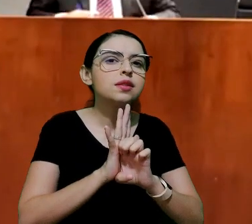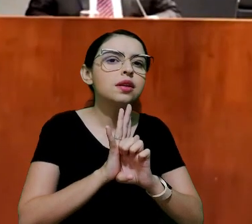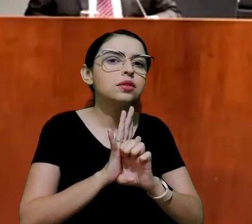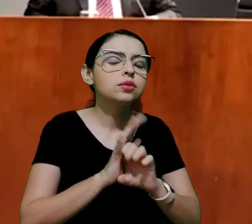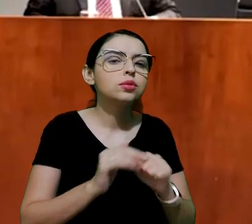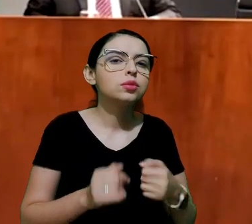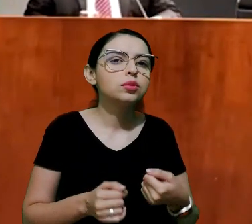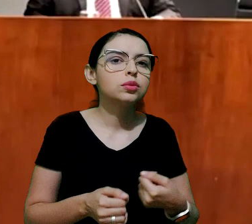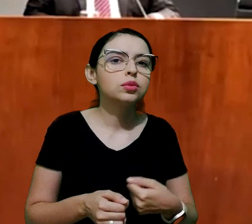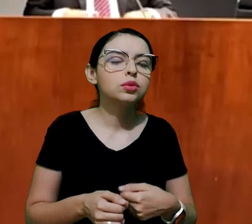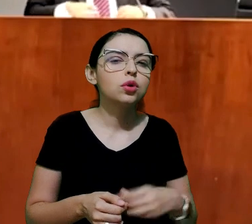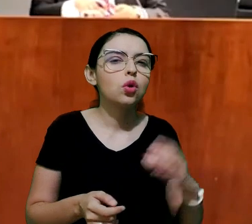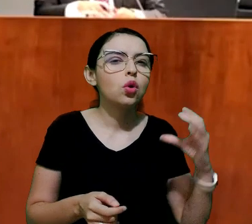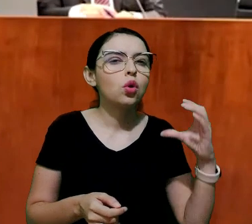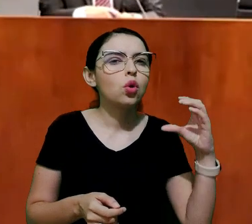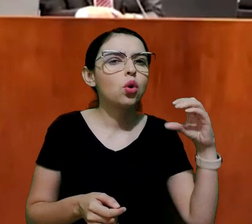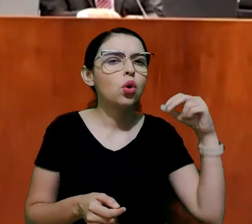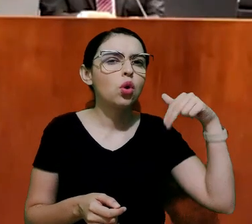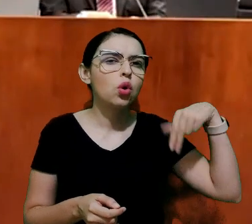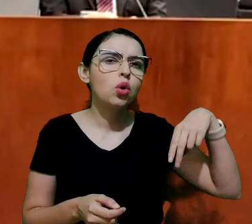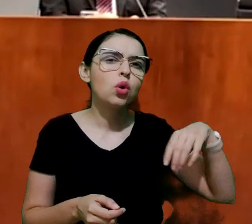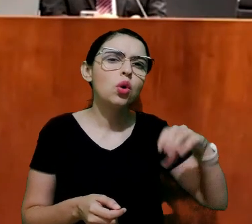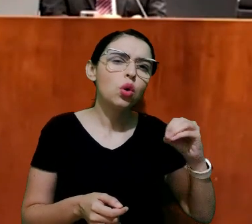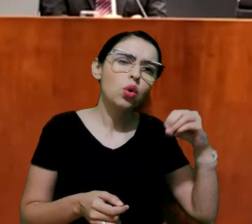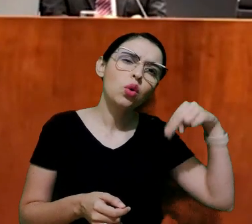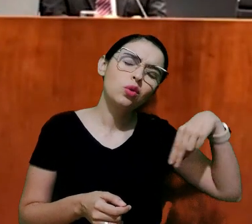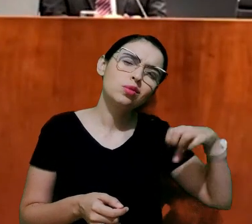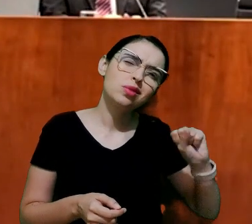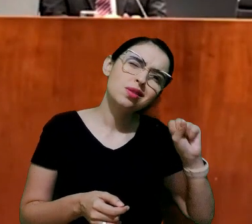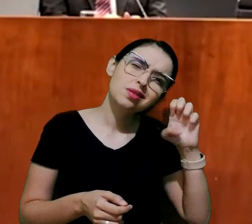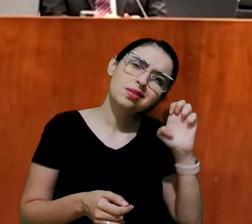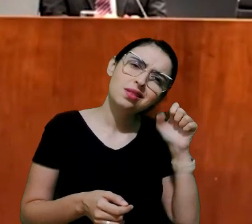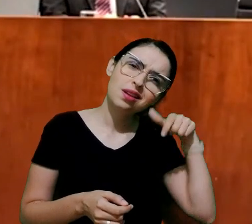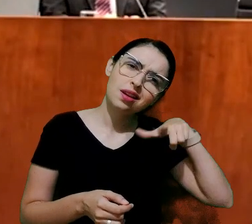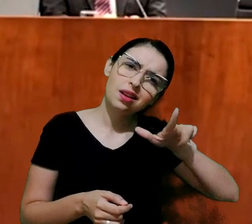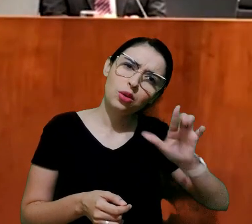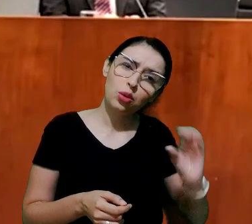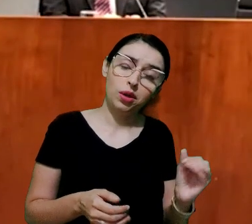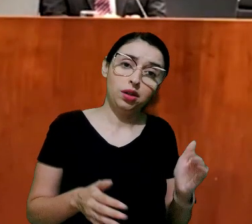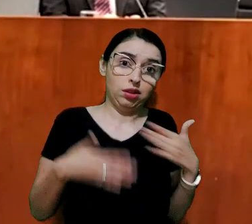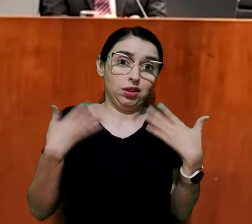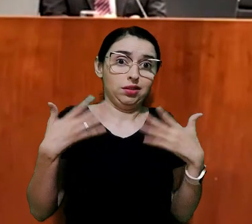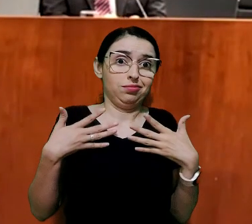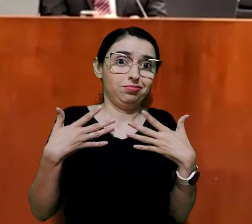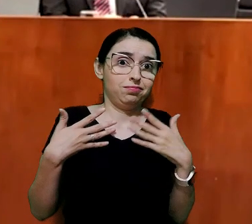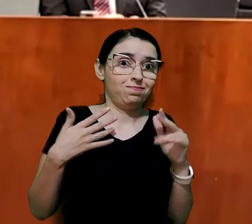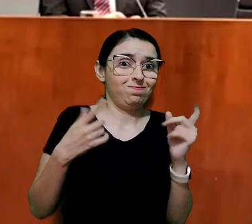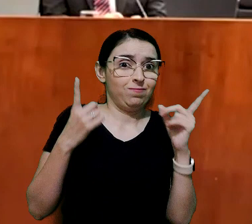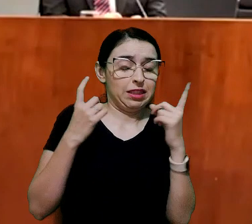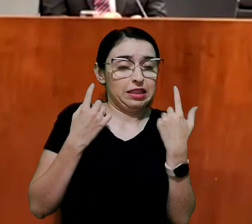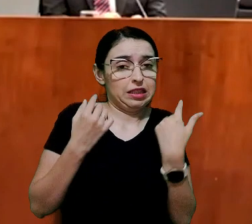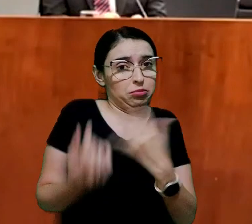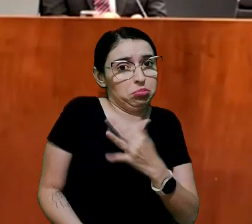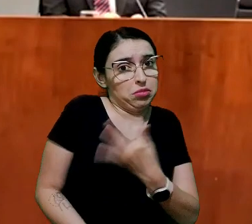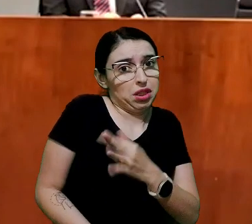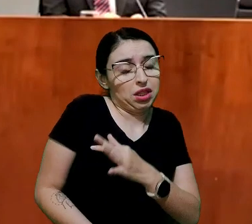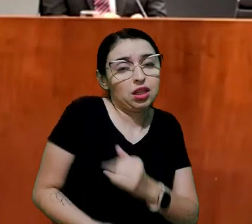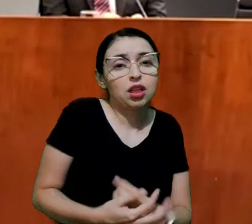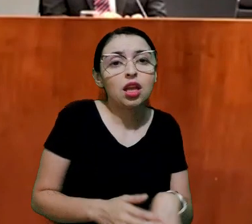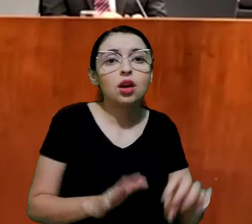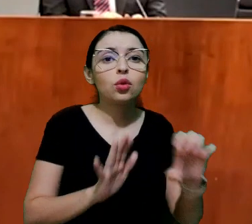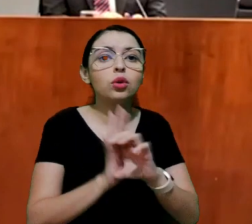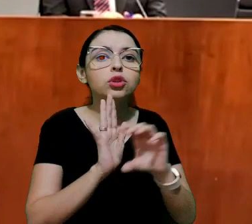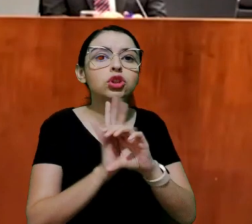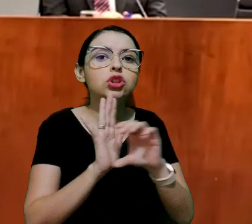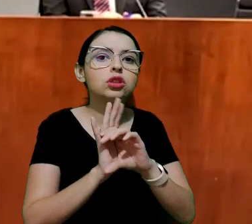do Conselho Nacional de Justiça traz uma palavra que sempre me assustou. No processo, na Constituição,